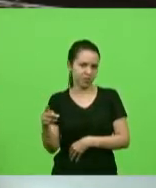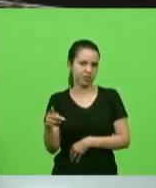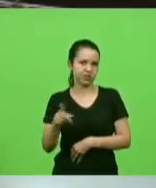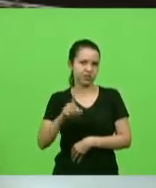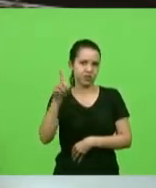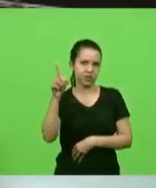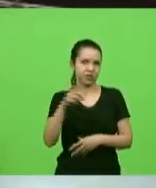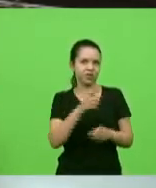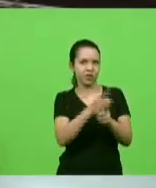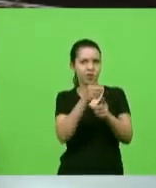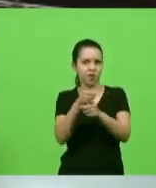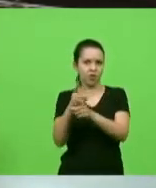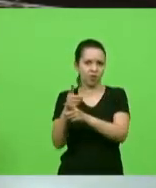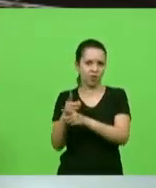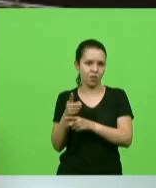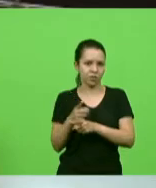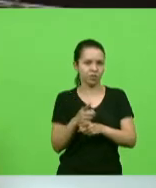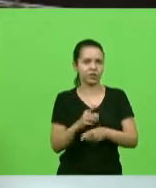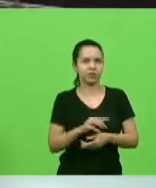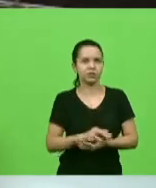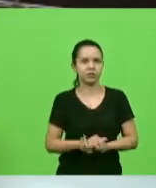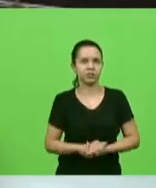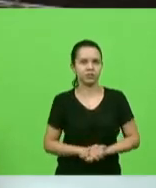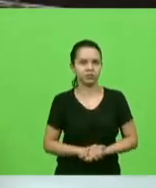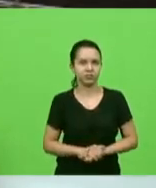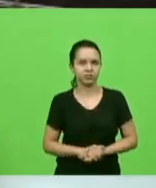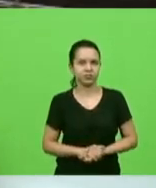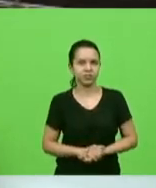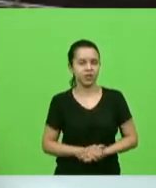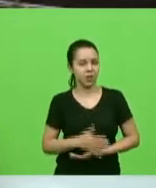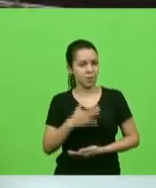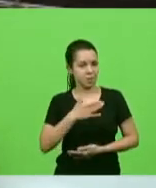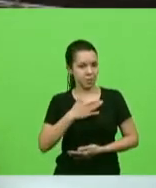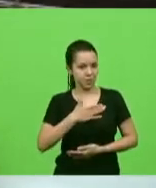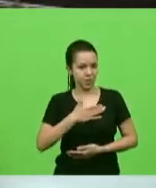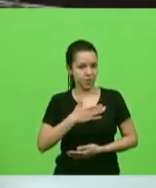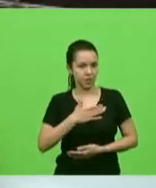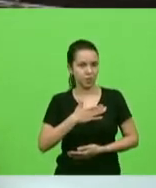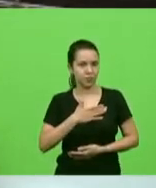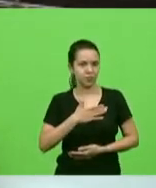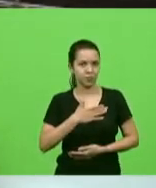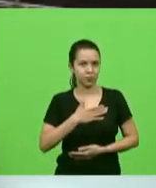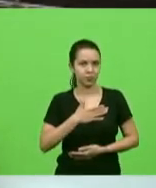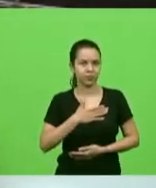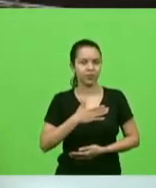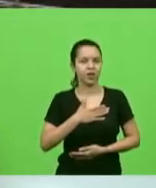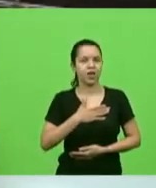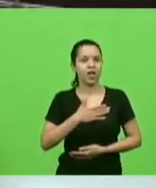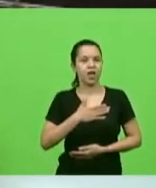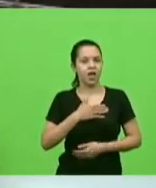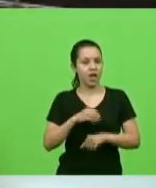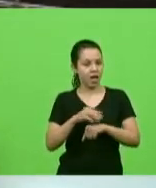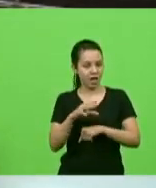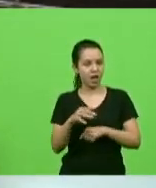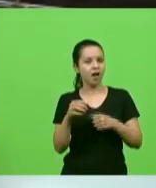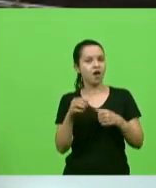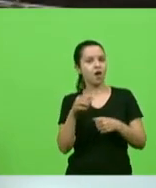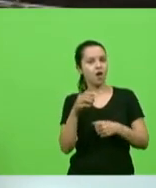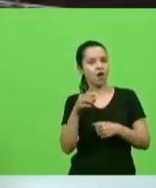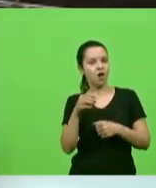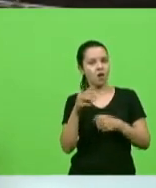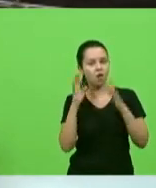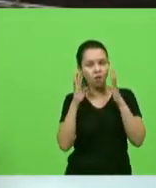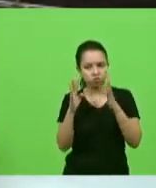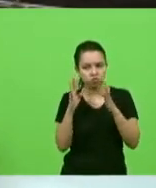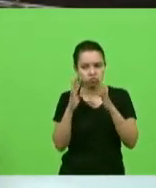encontra por aí daí meu recado a ouvir os especializados em